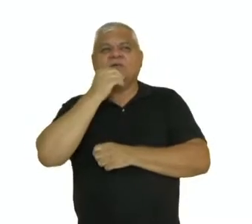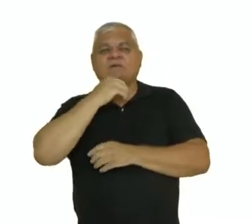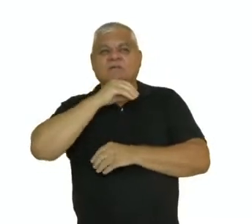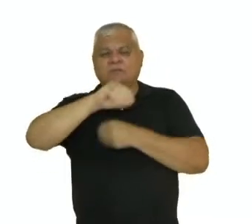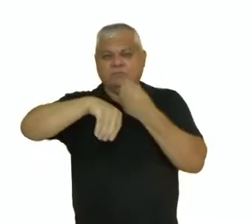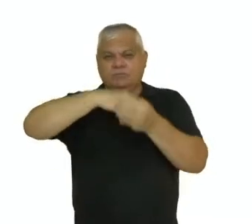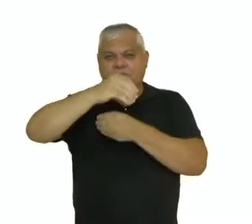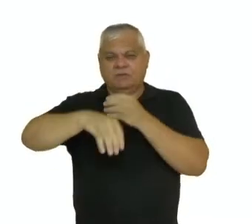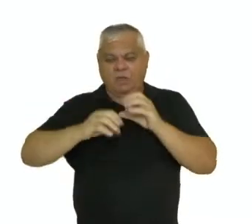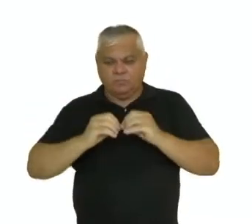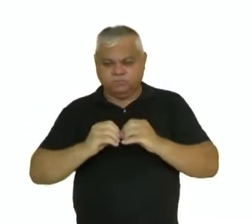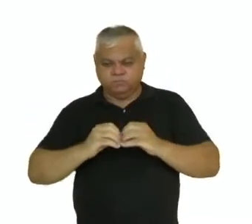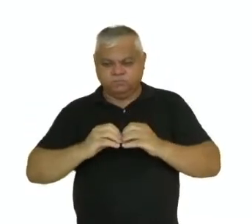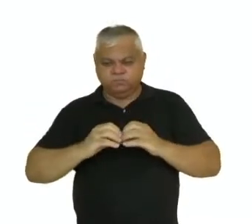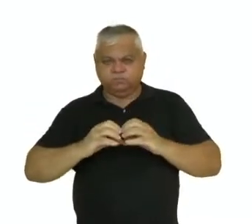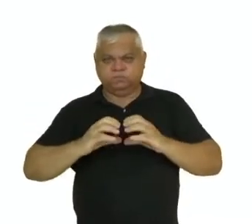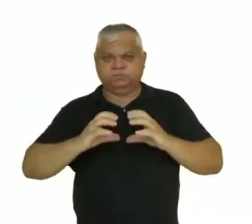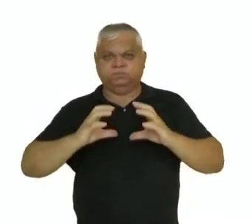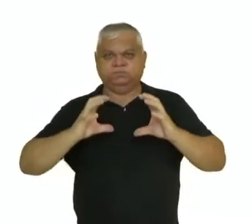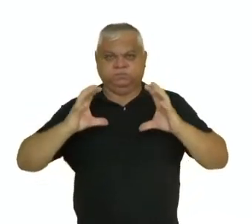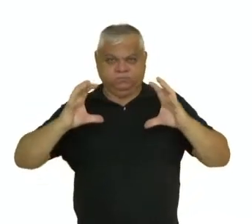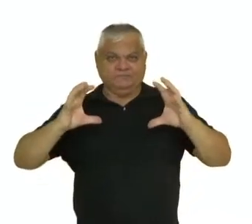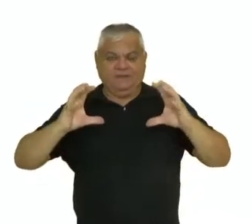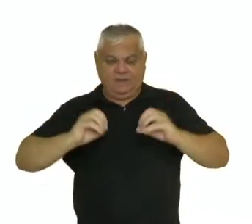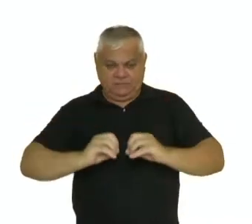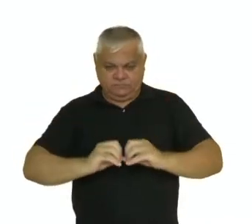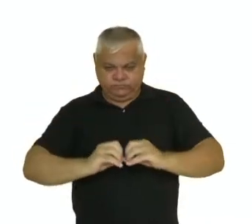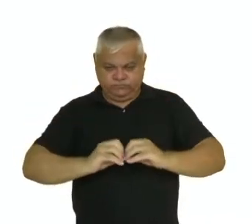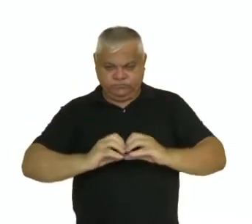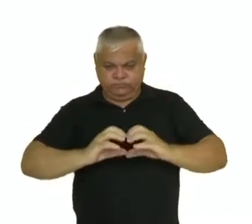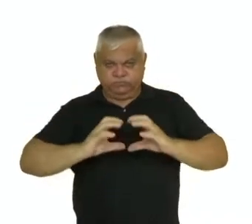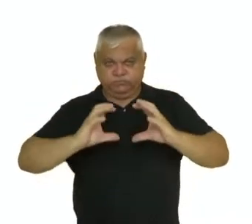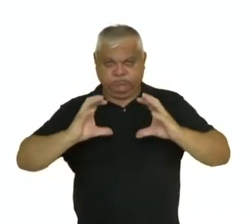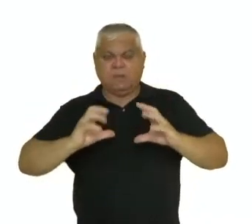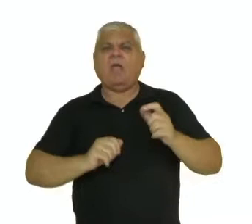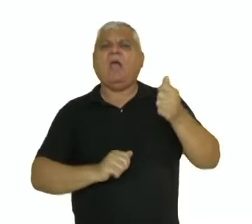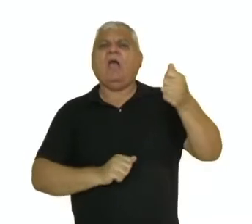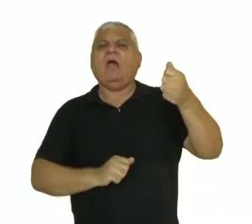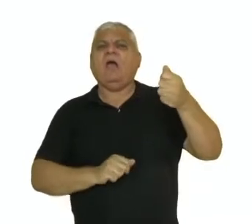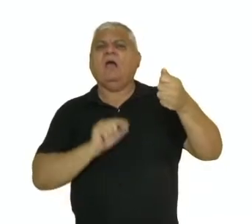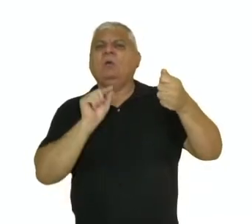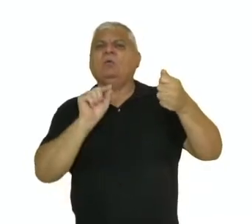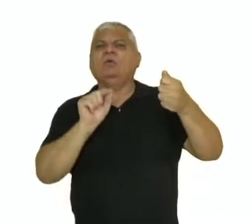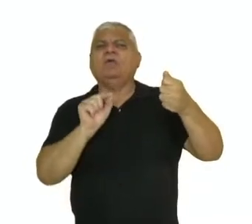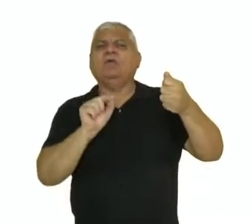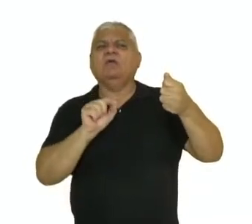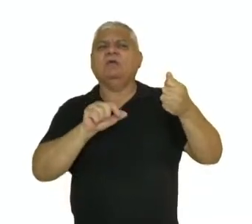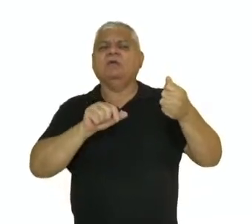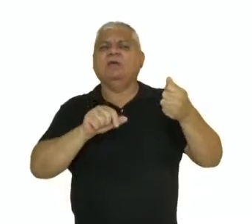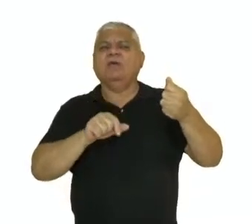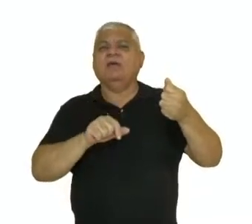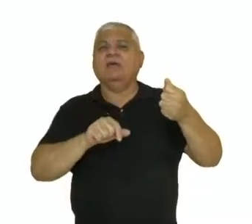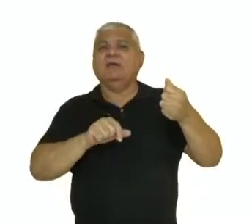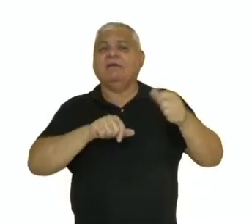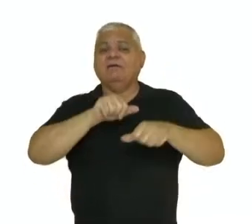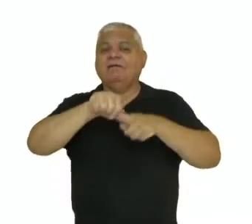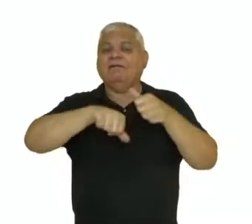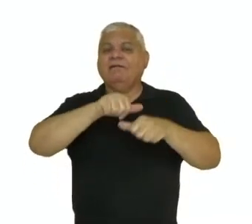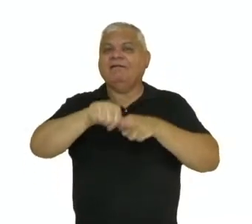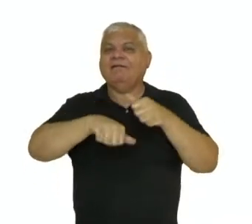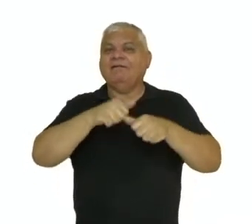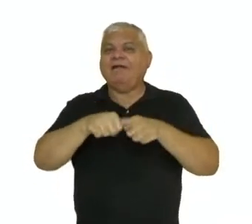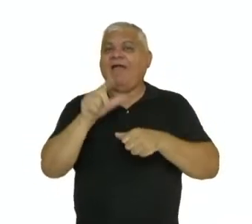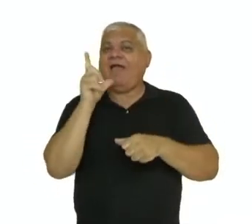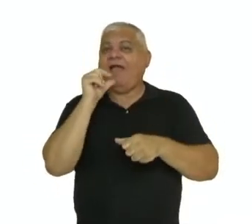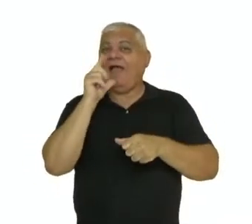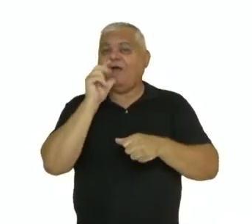reação química que faz esse dispositivo inflar. Letra A. Qual é o componente, o reagente usado para reagir com a